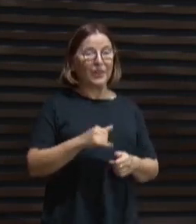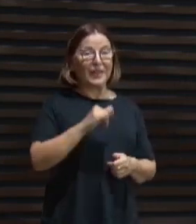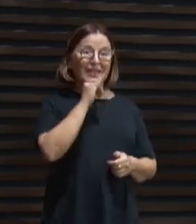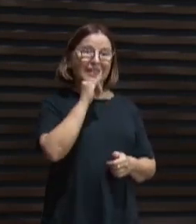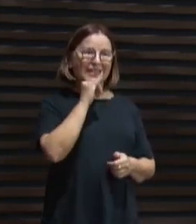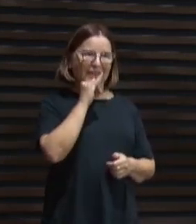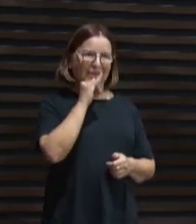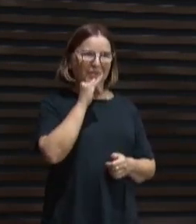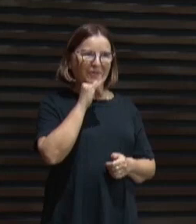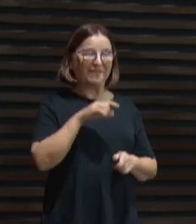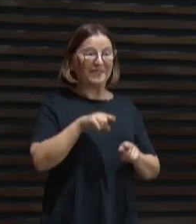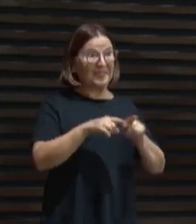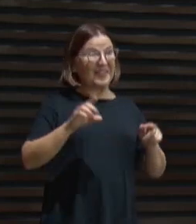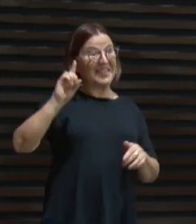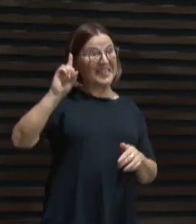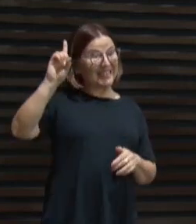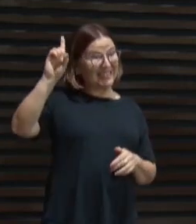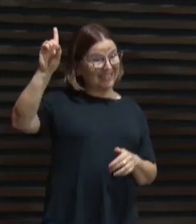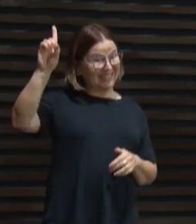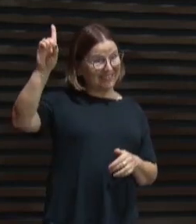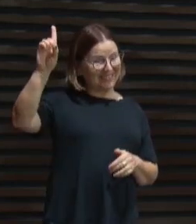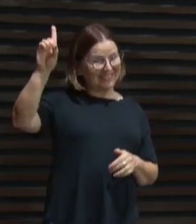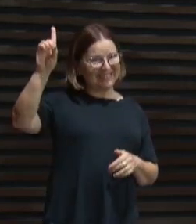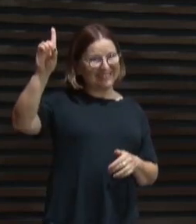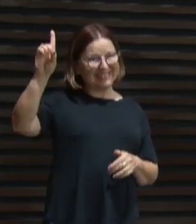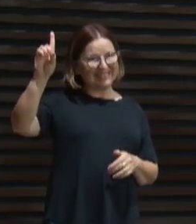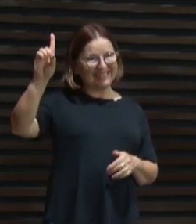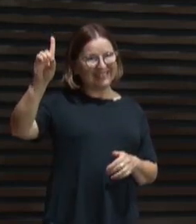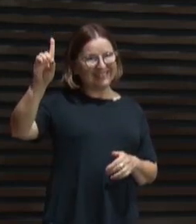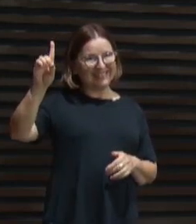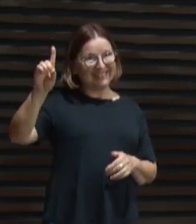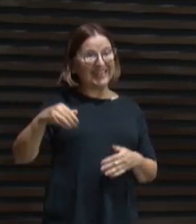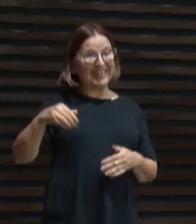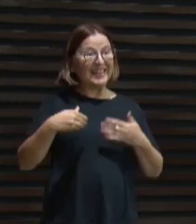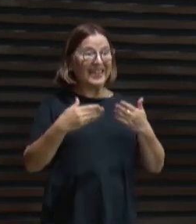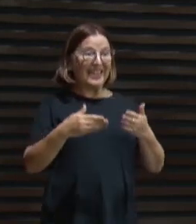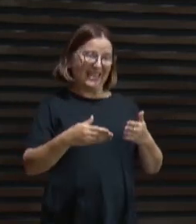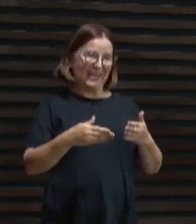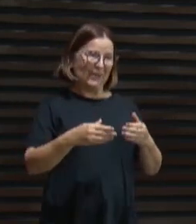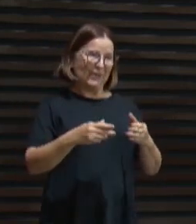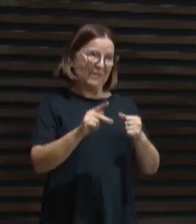Mas Deus deu Simão para Jesus.